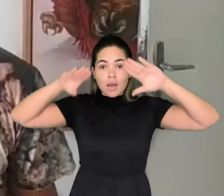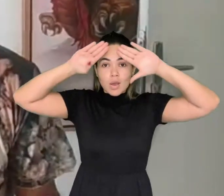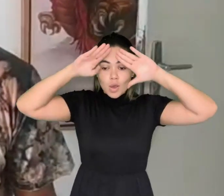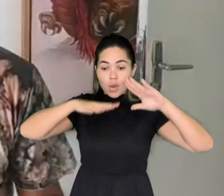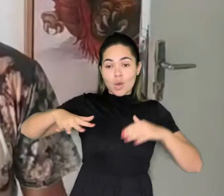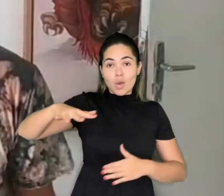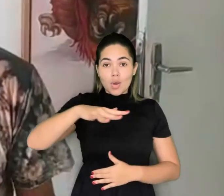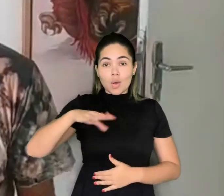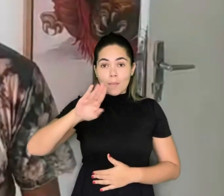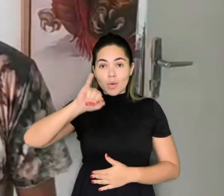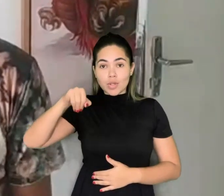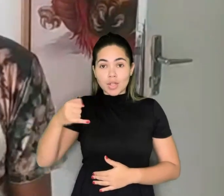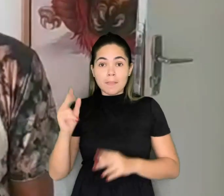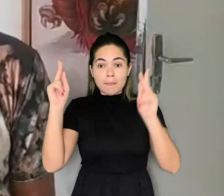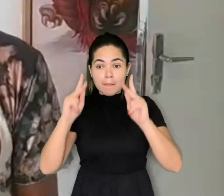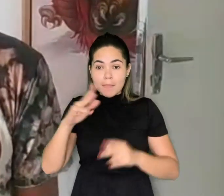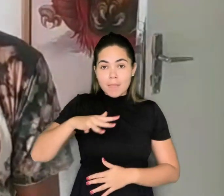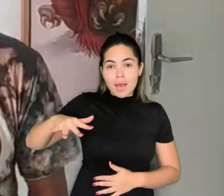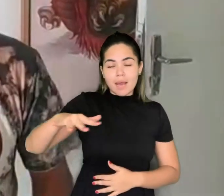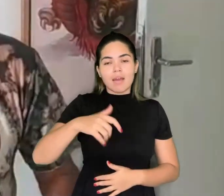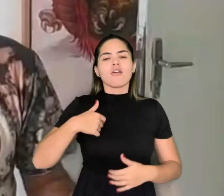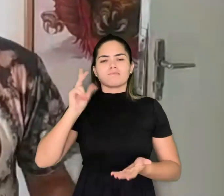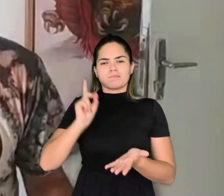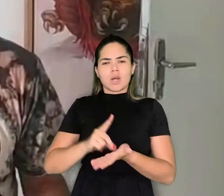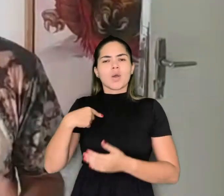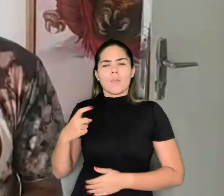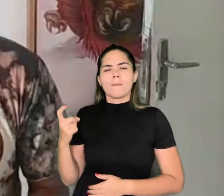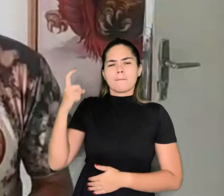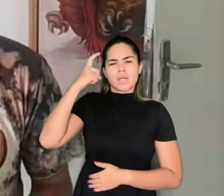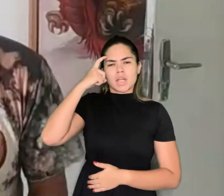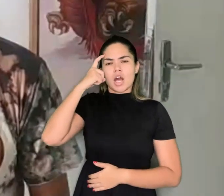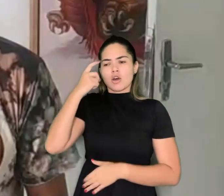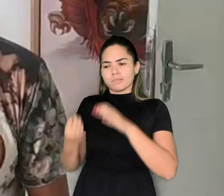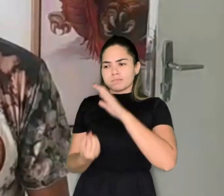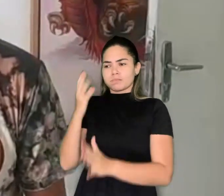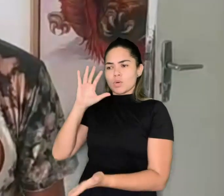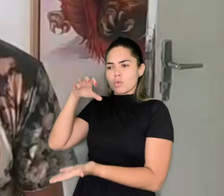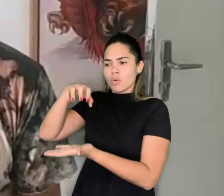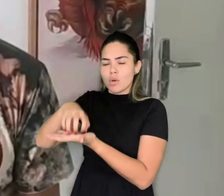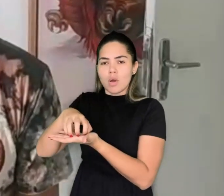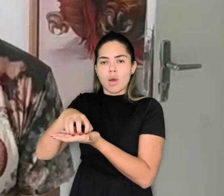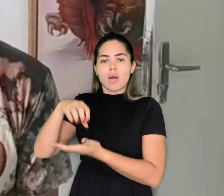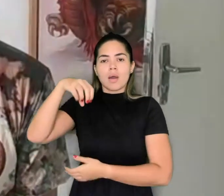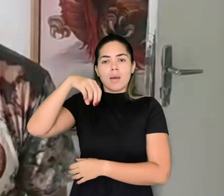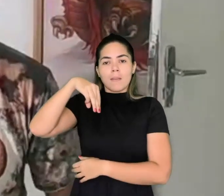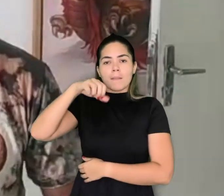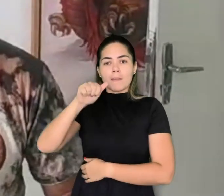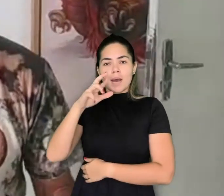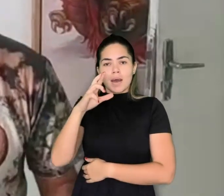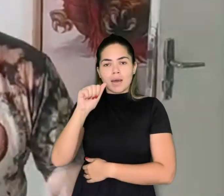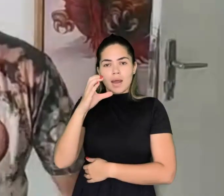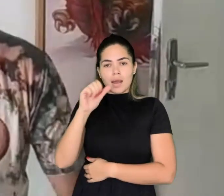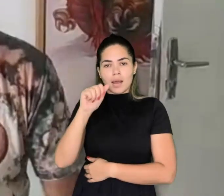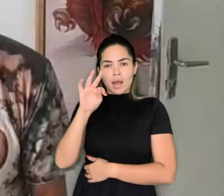de paz, dos orixás de paz no território de paz do Bom Jardim, eu já realmente imaginava criar ali um núcleo de um maracatu no Bom Jardim,